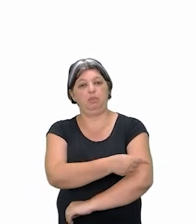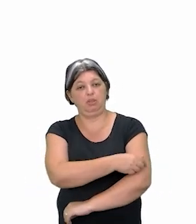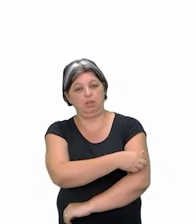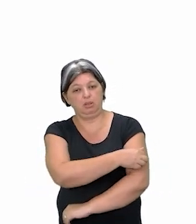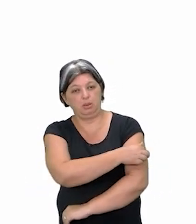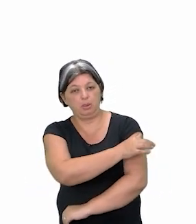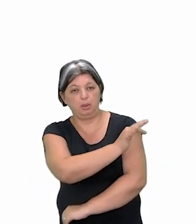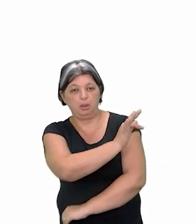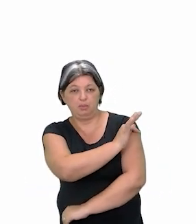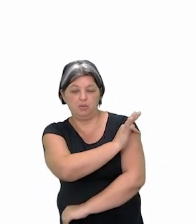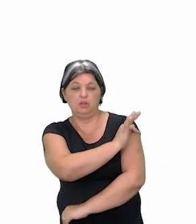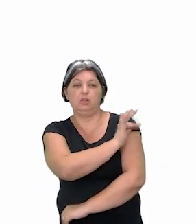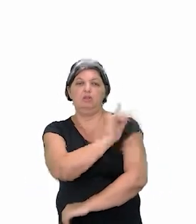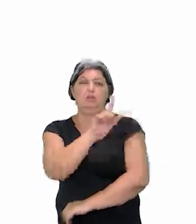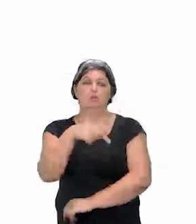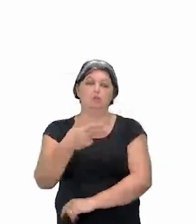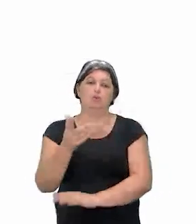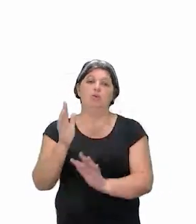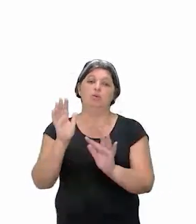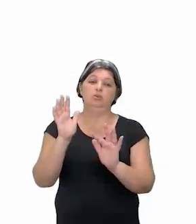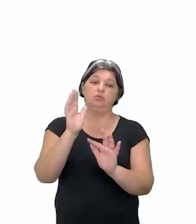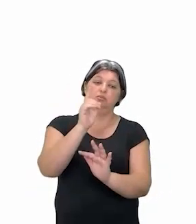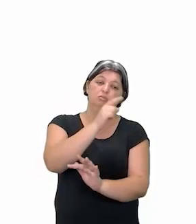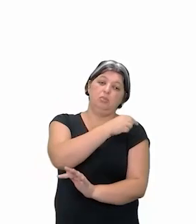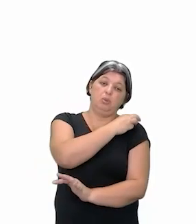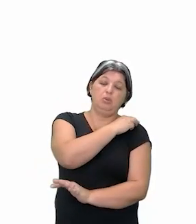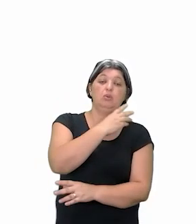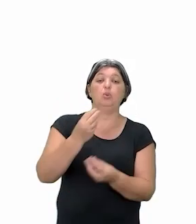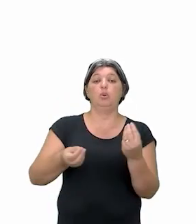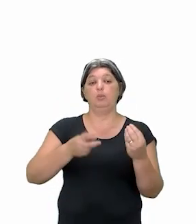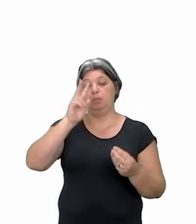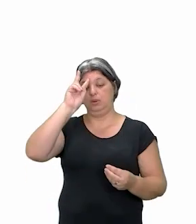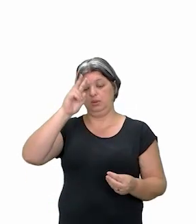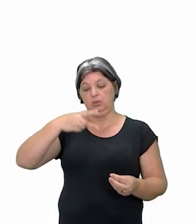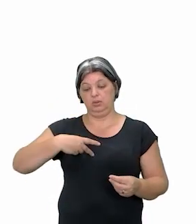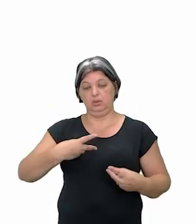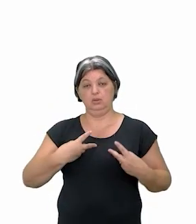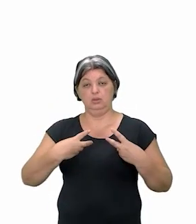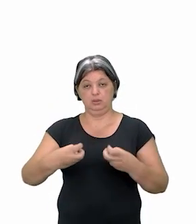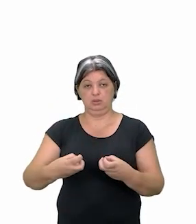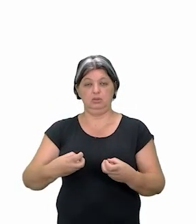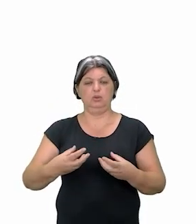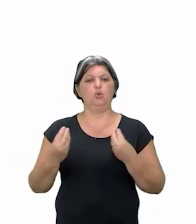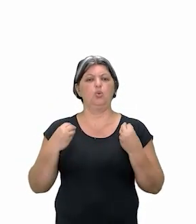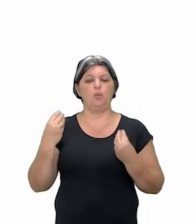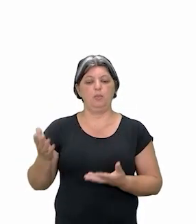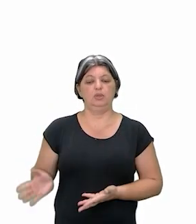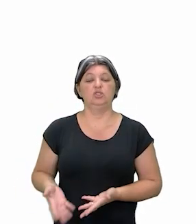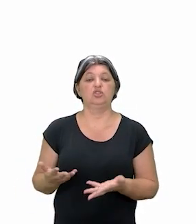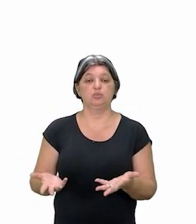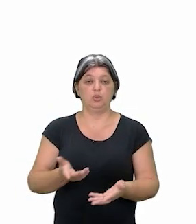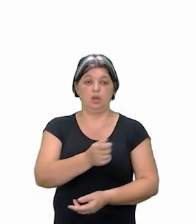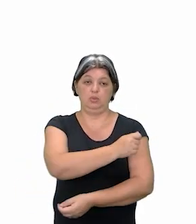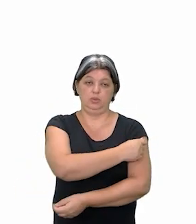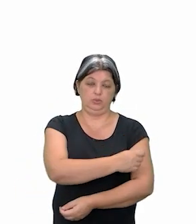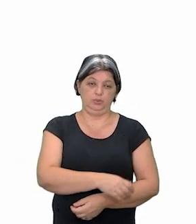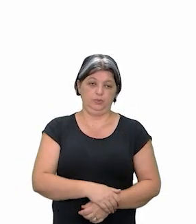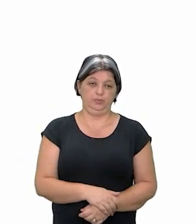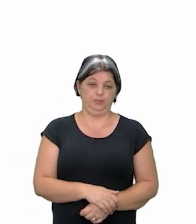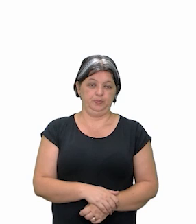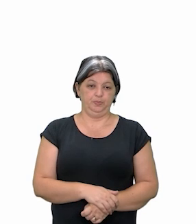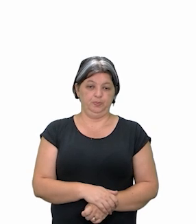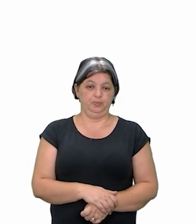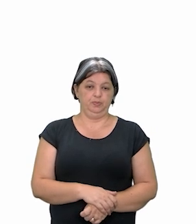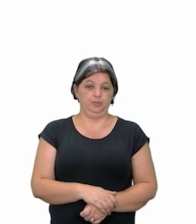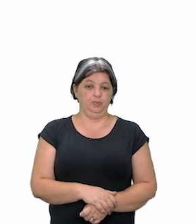vamos discutir sobre autoavaliação, como eu posso estimular isso com os meus estudantes, né? Então, trouxe aqui uma